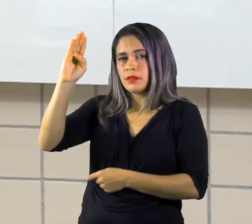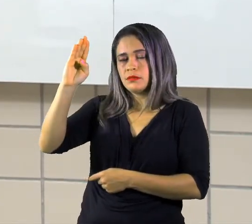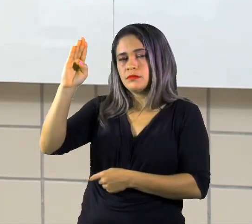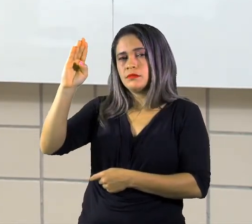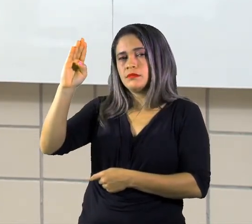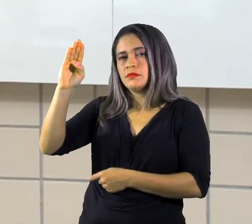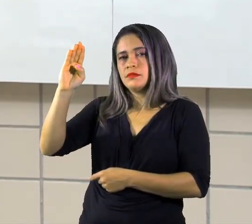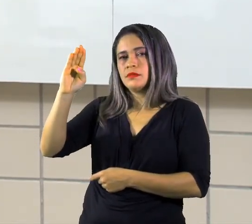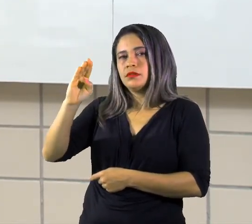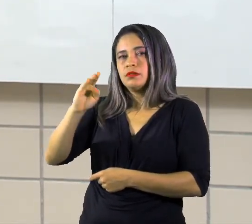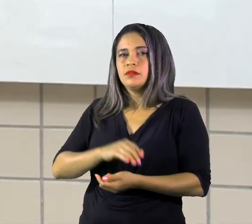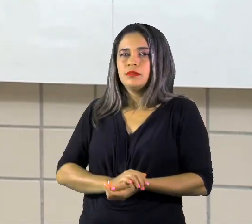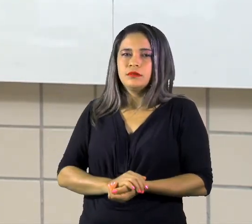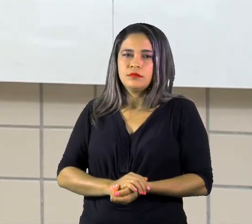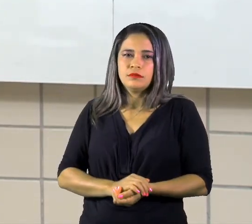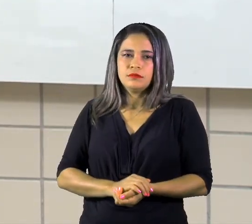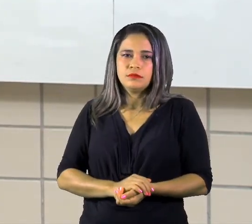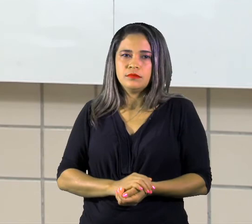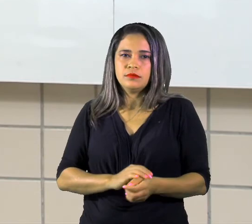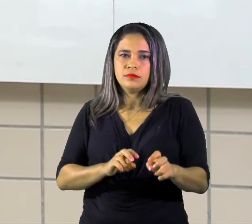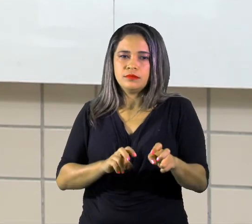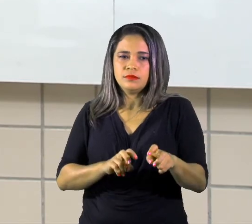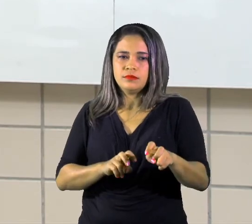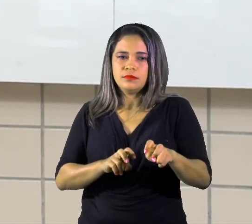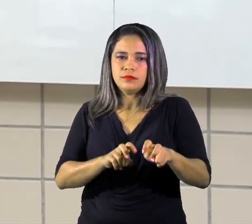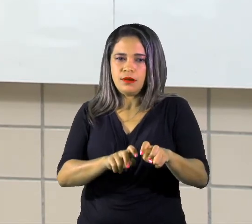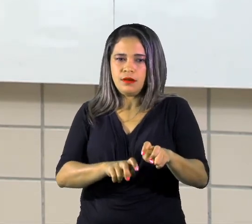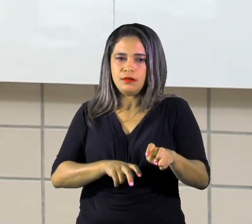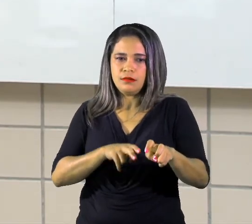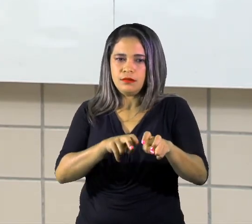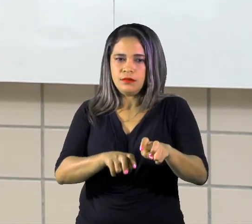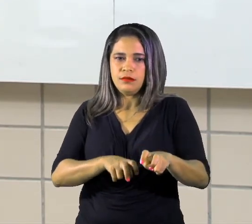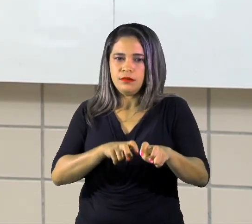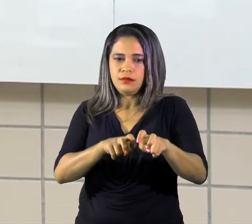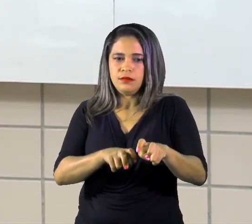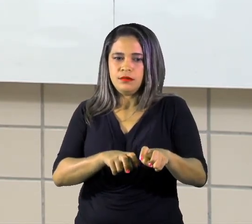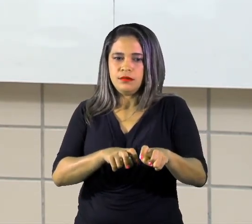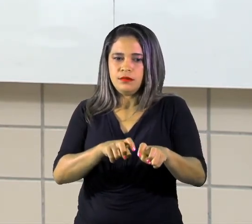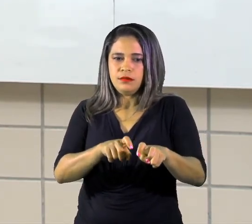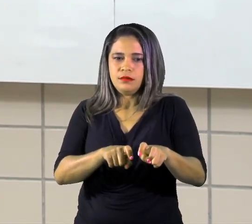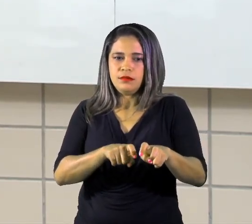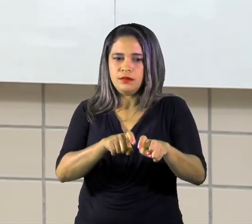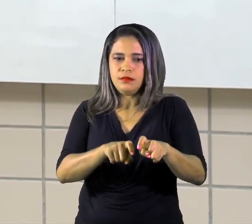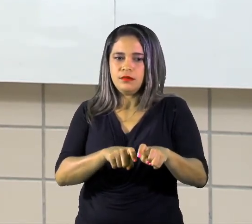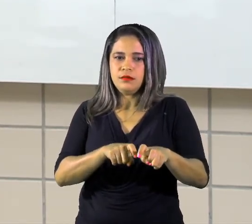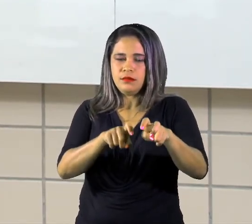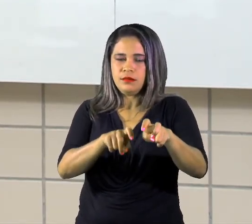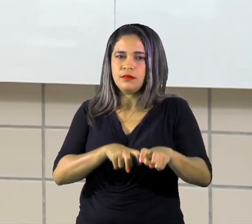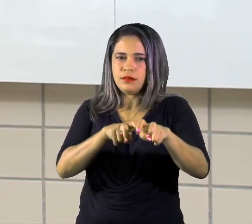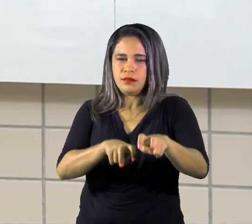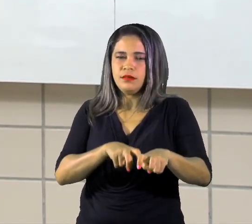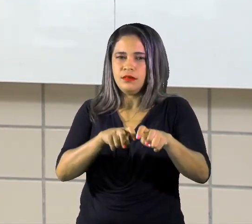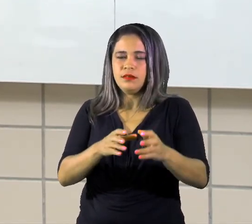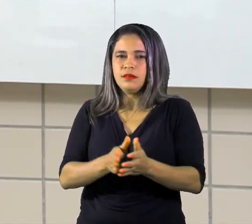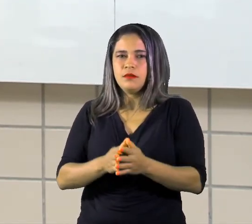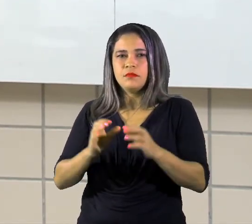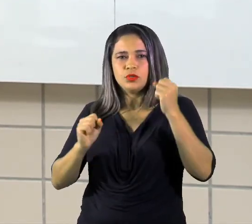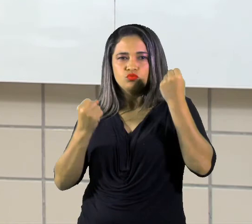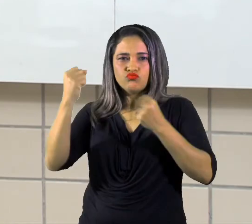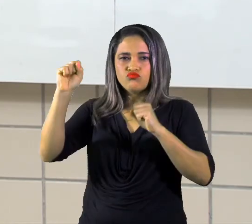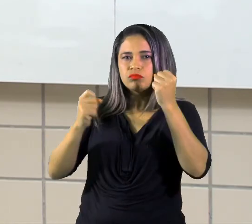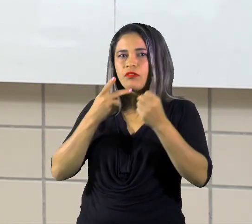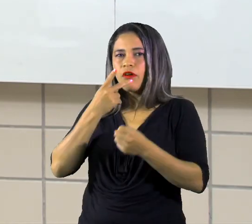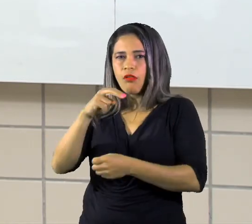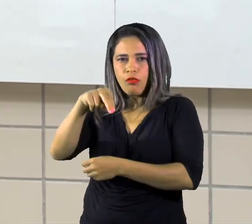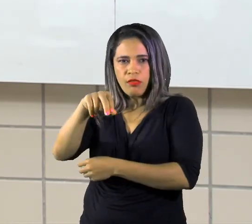economia agrária dos Estados Unidos, o âmbito militar e também as indústrias. Falamos também sobre a questão do